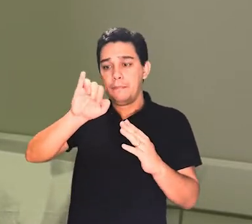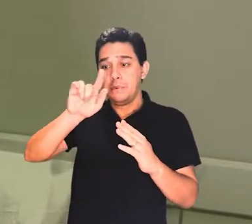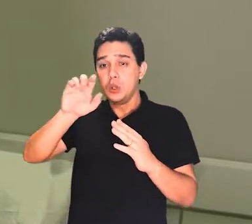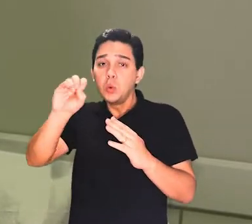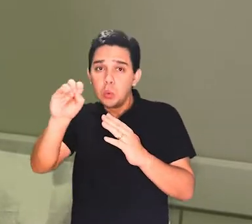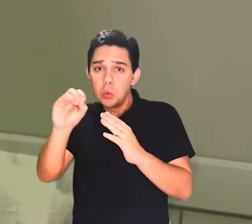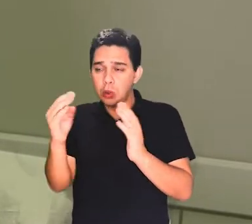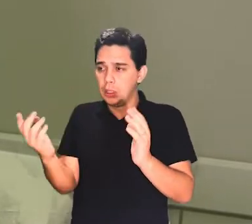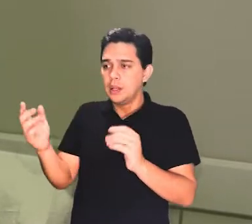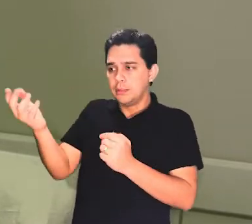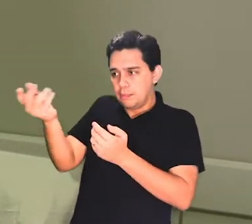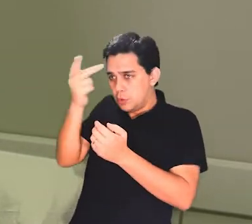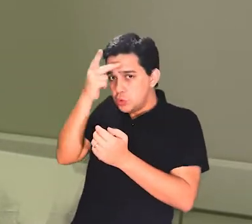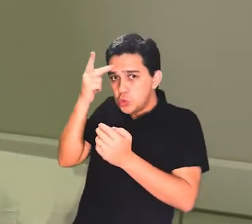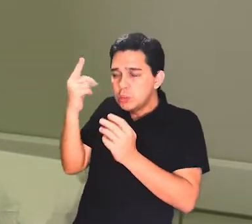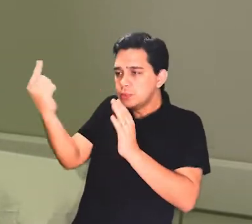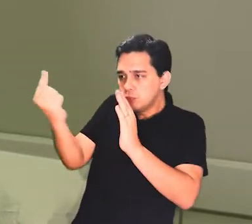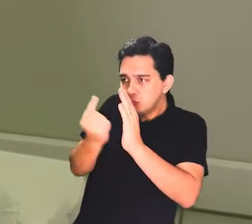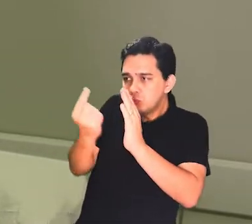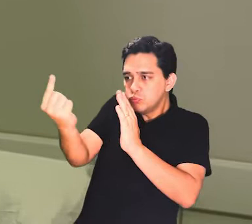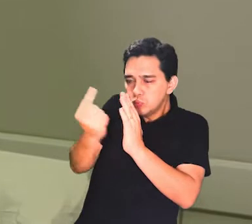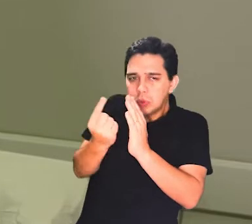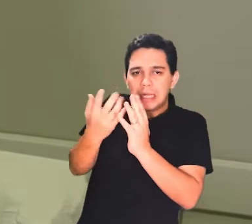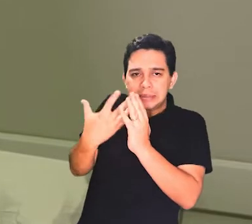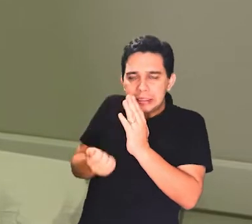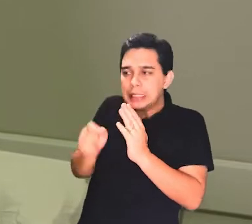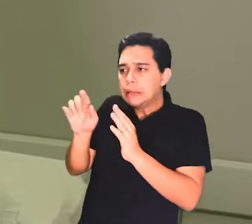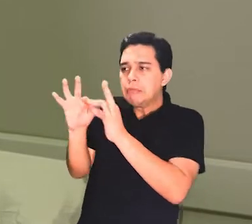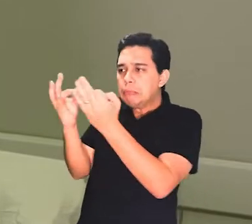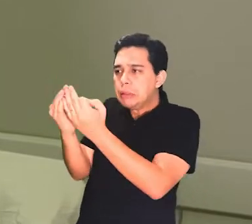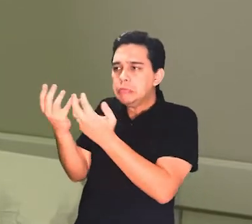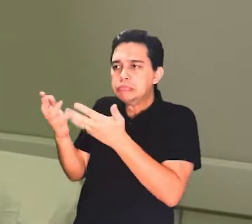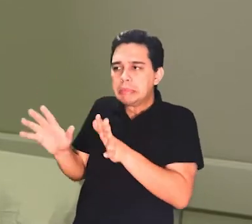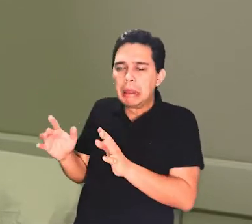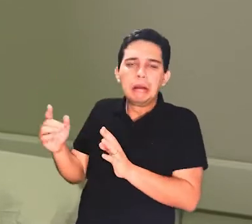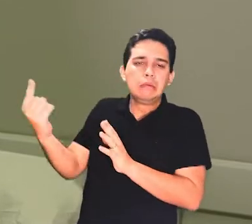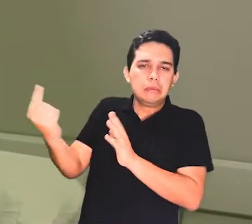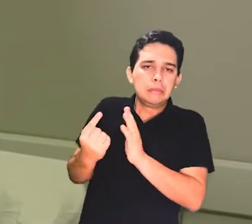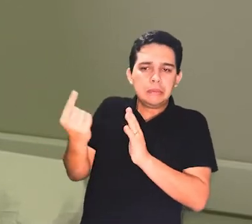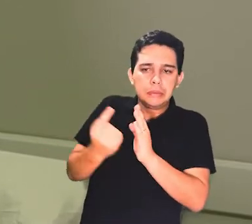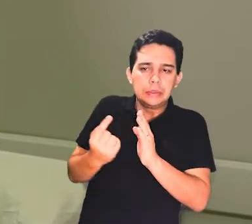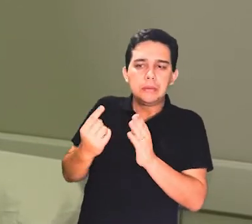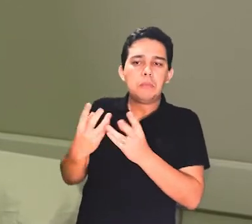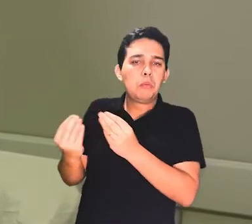deficiência. A gente ainda tem muitos deles com situações muito